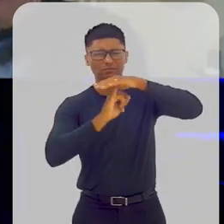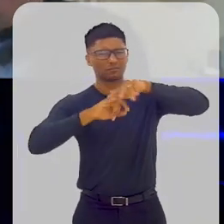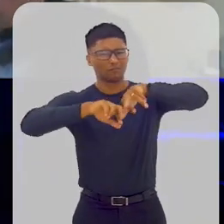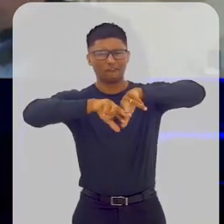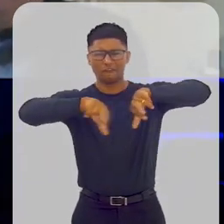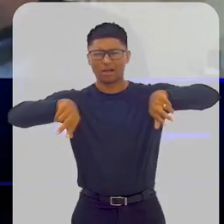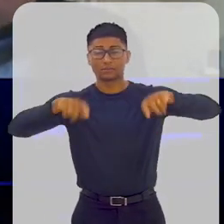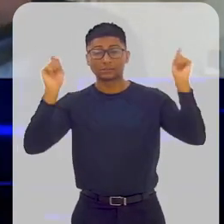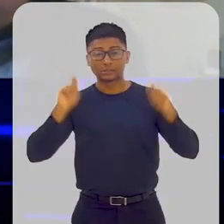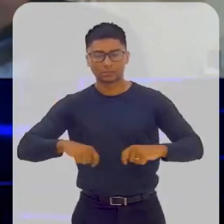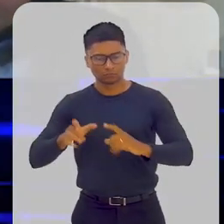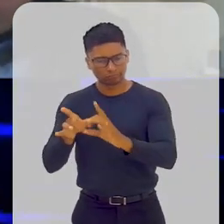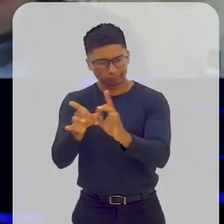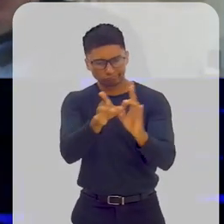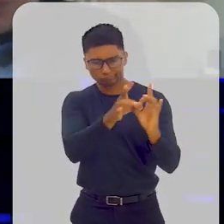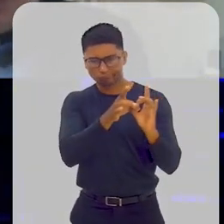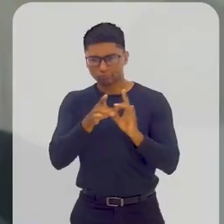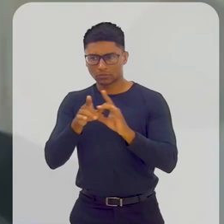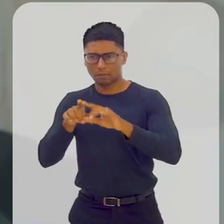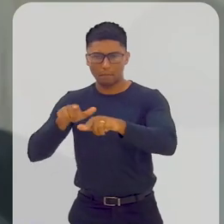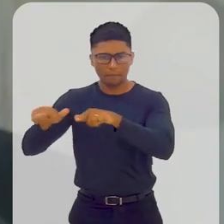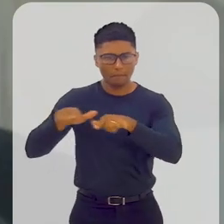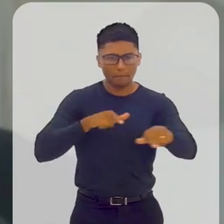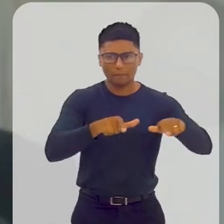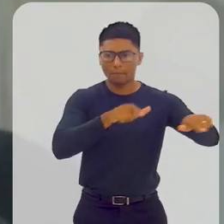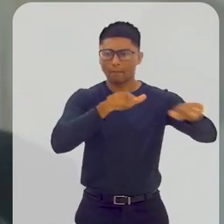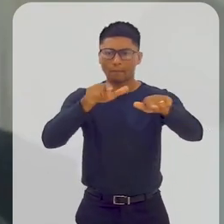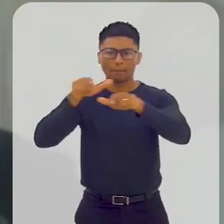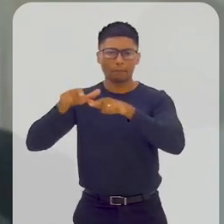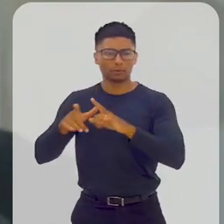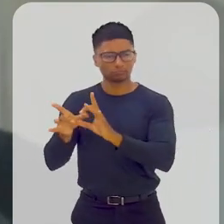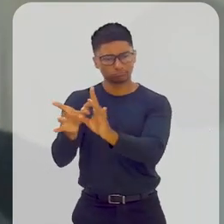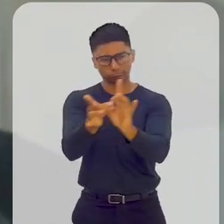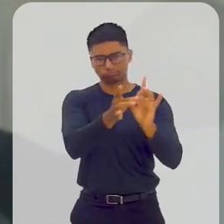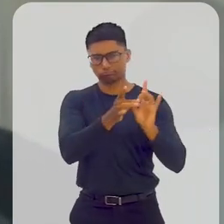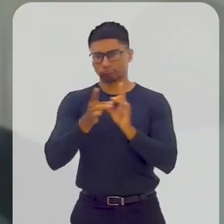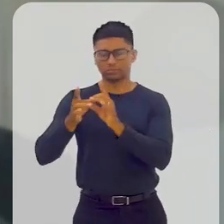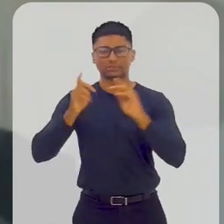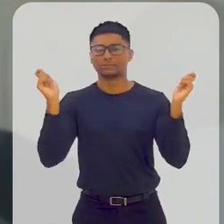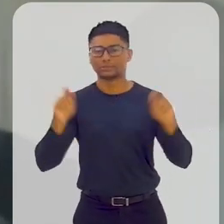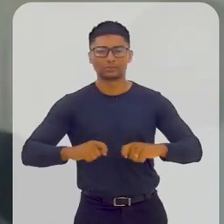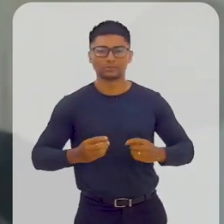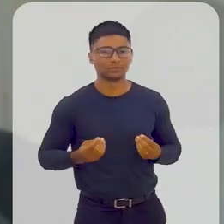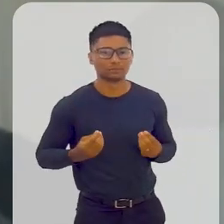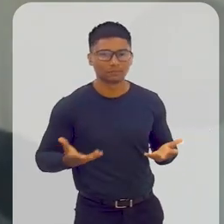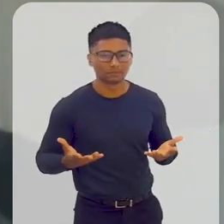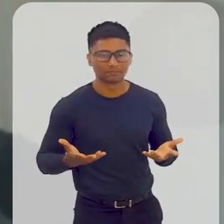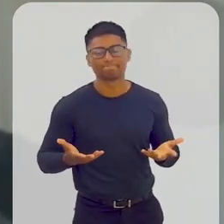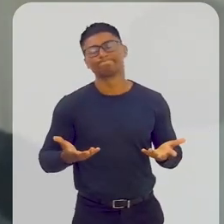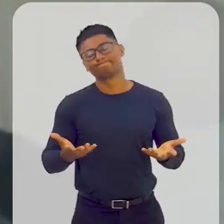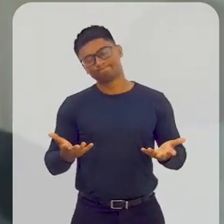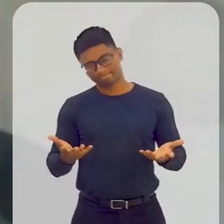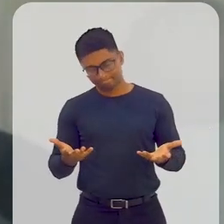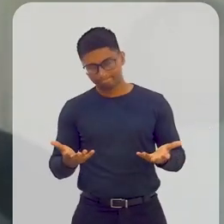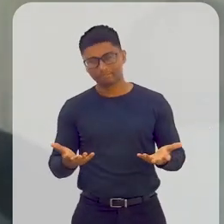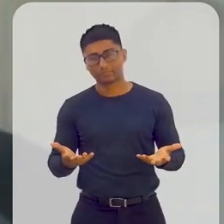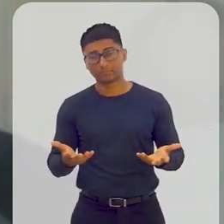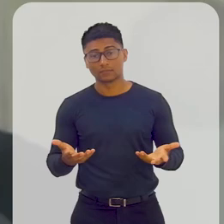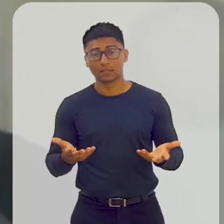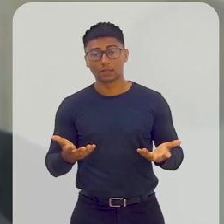várias entidades que podemos trabalhar junto, né, quer dizer, trabalhando em equipe, né, para melhorar